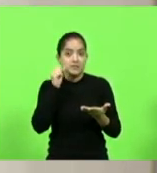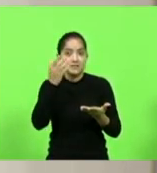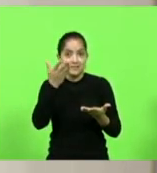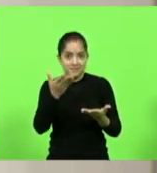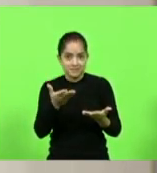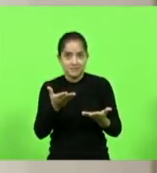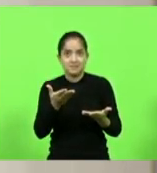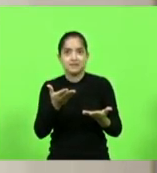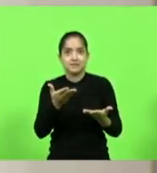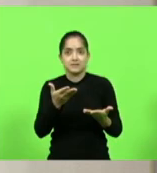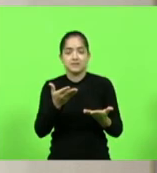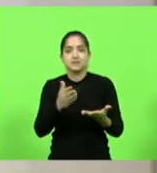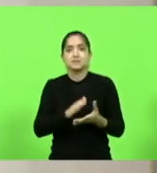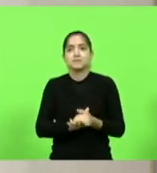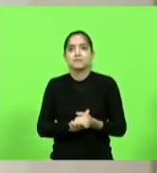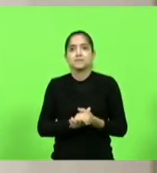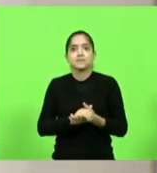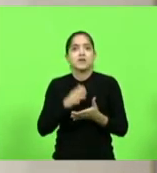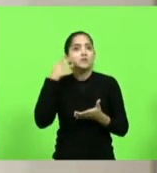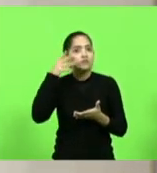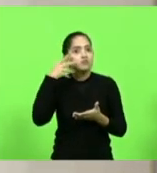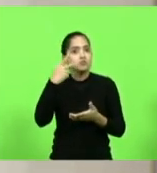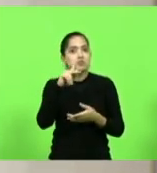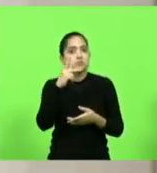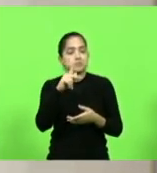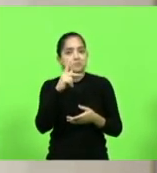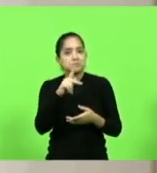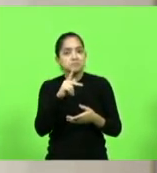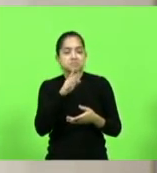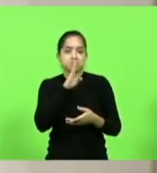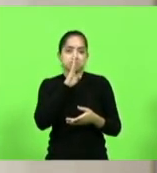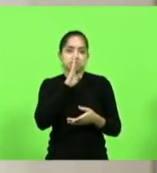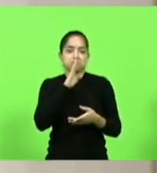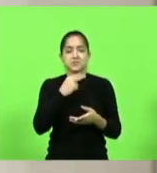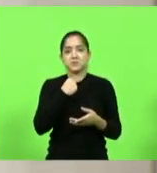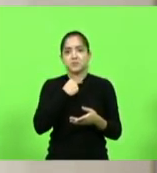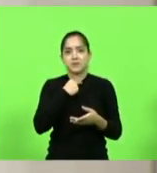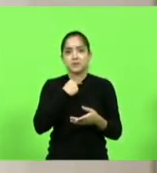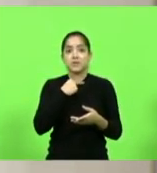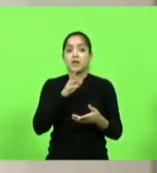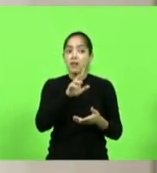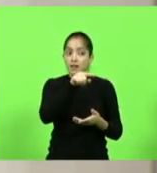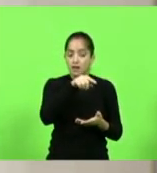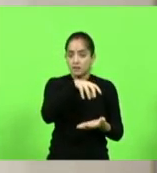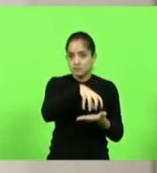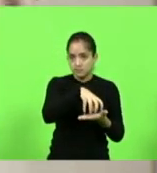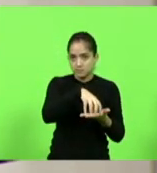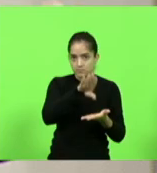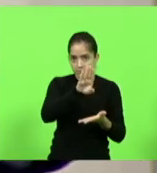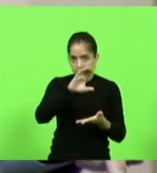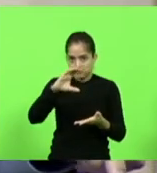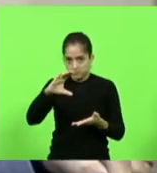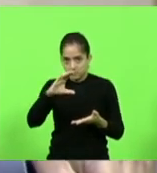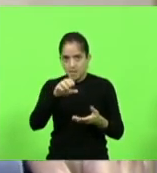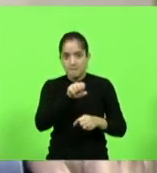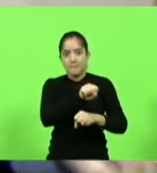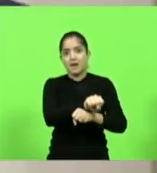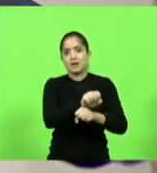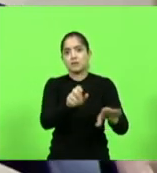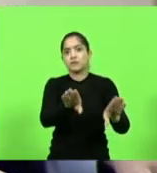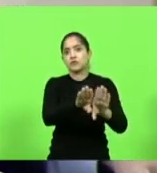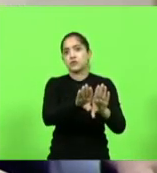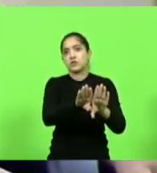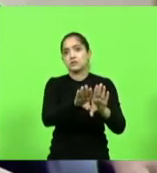ouvir as palavras de Vossa Excelência e ficar calado. O Centro de Eventos de Balneário Camboriú, parado do jeito que está,